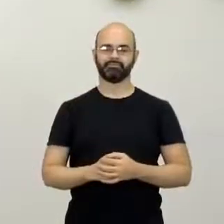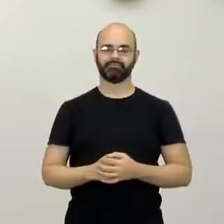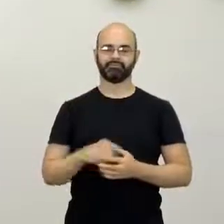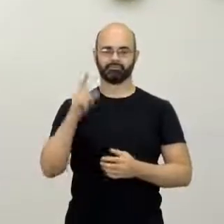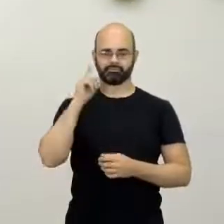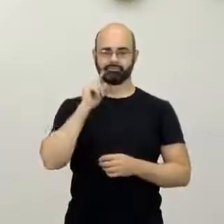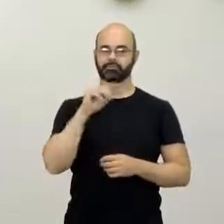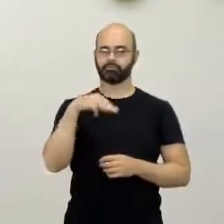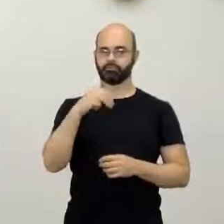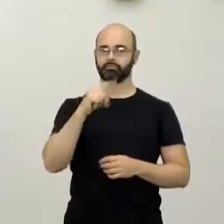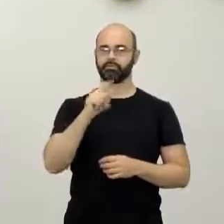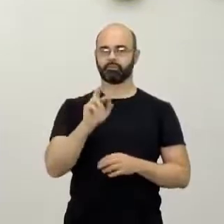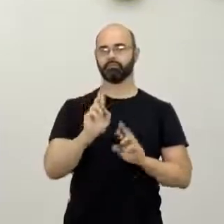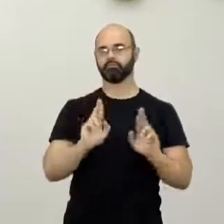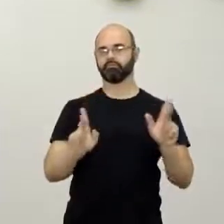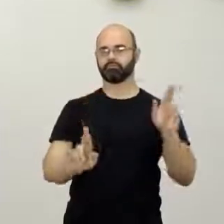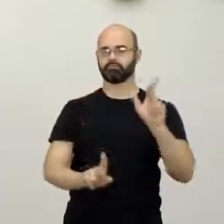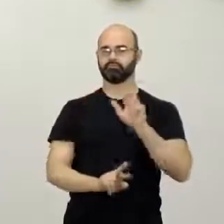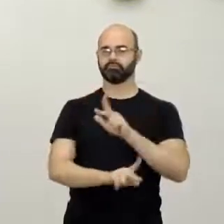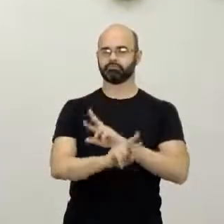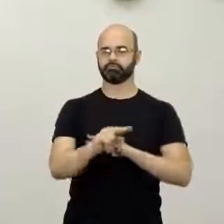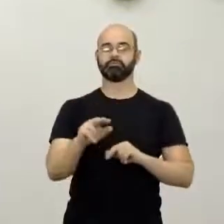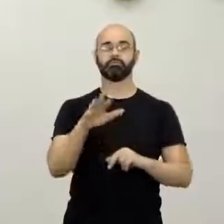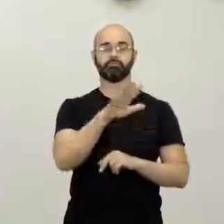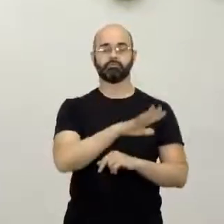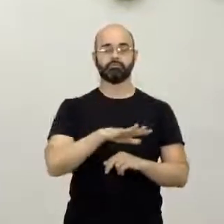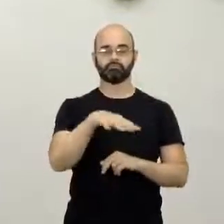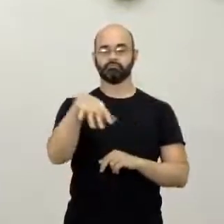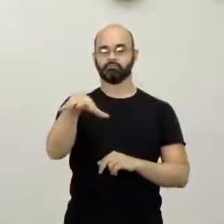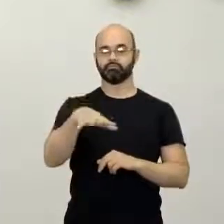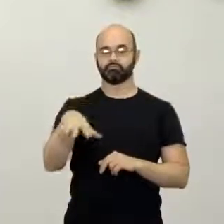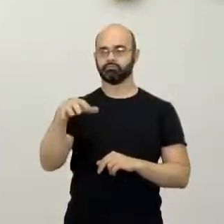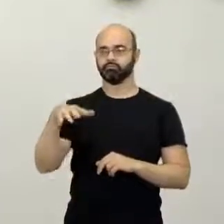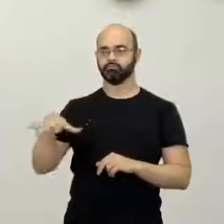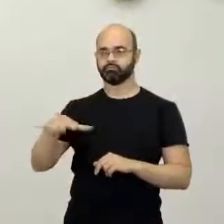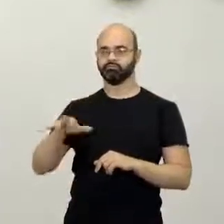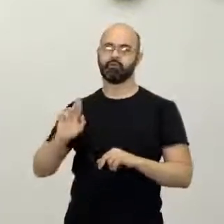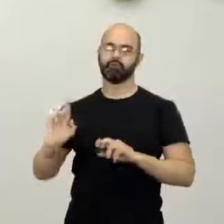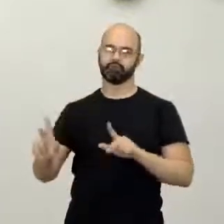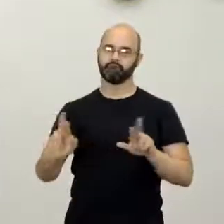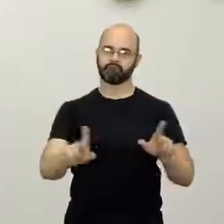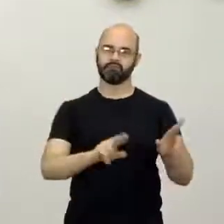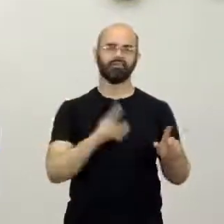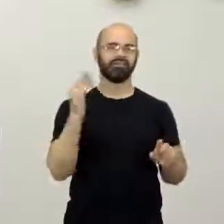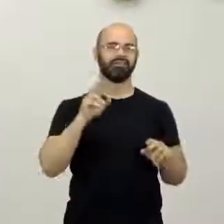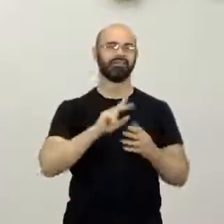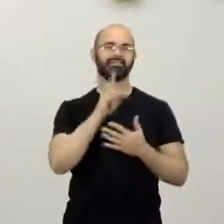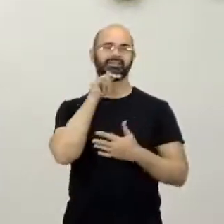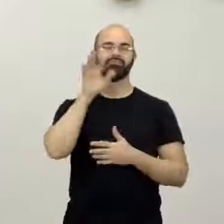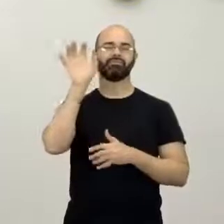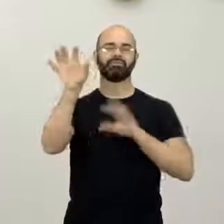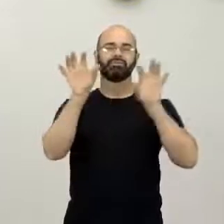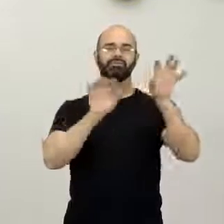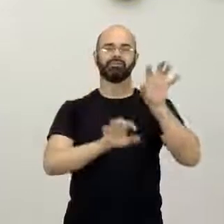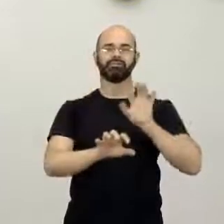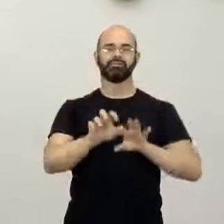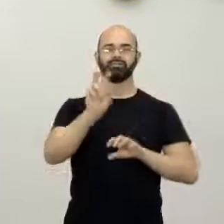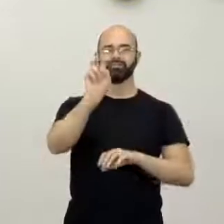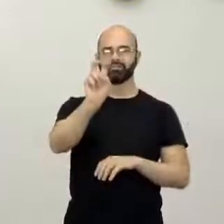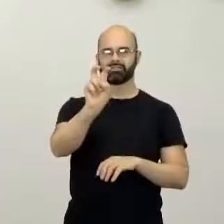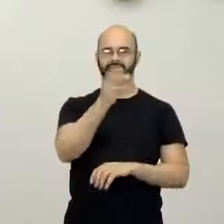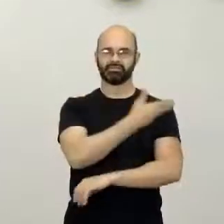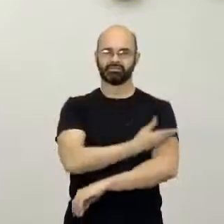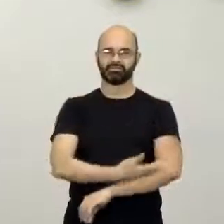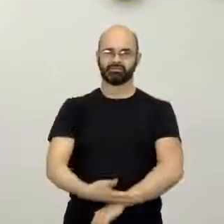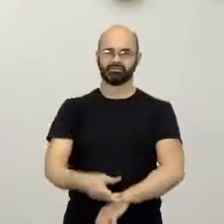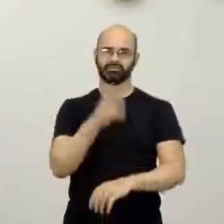mapas diversificados, mostrando regiões, né, diferentemente daquela região tradicional, das 5 regiões, que delimita pelas